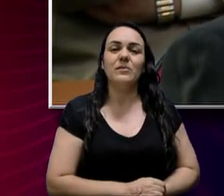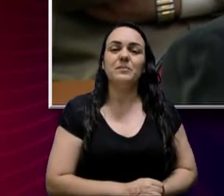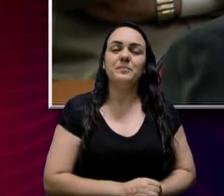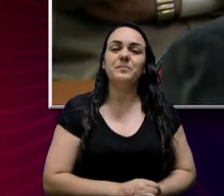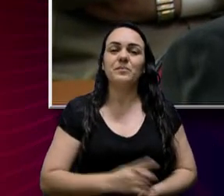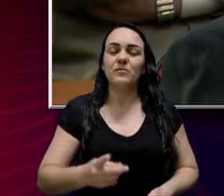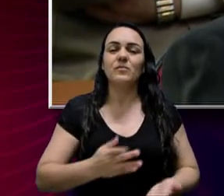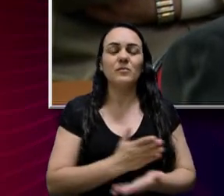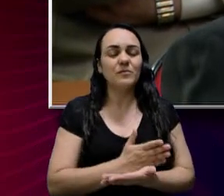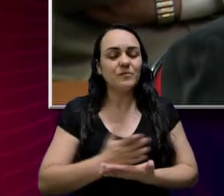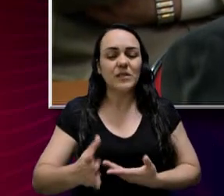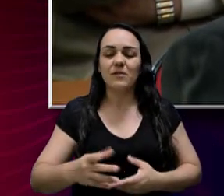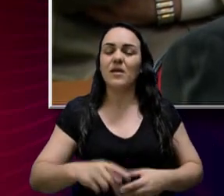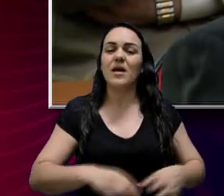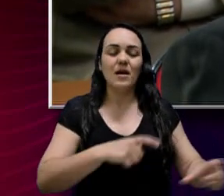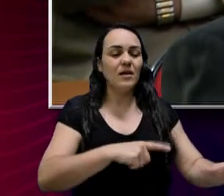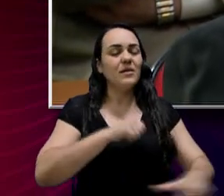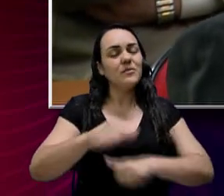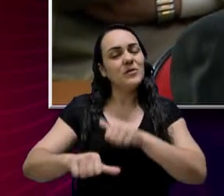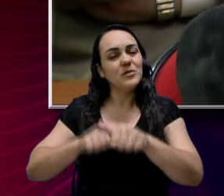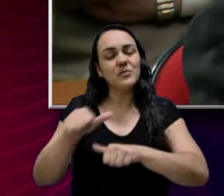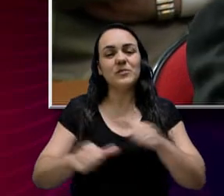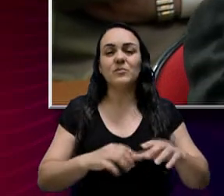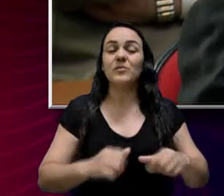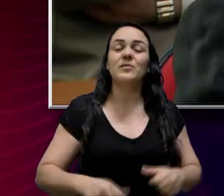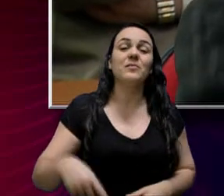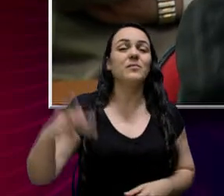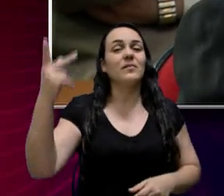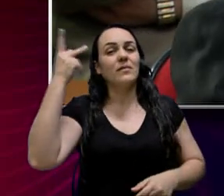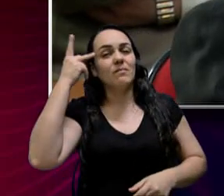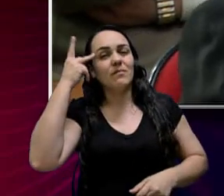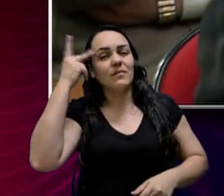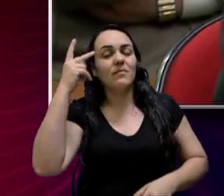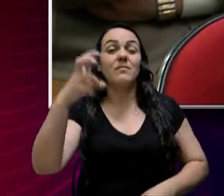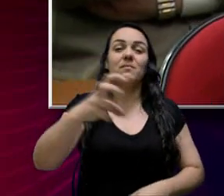Nesse período de idas e vindas diárias entre Sorocaba e São Paulo,